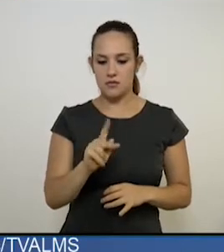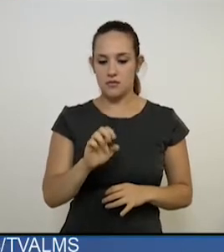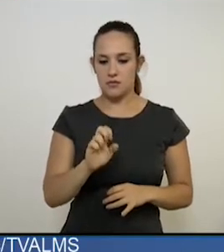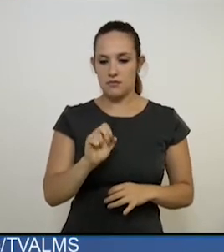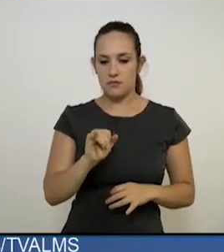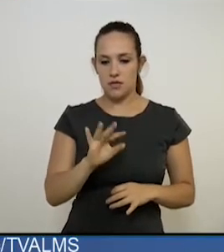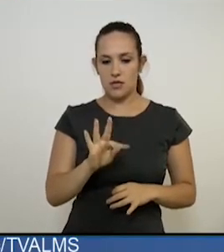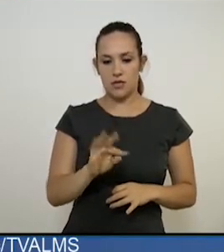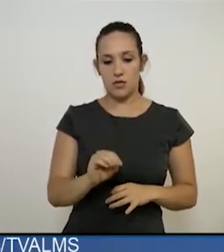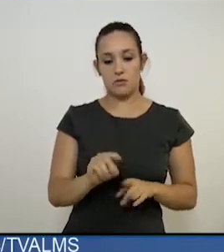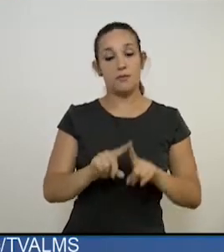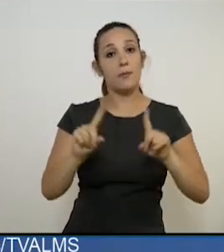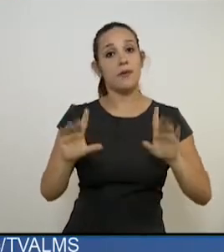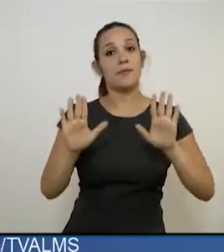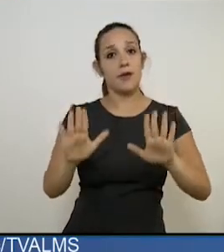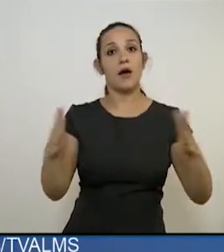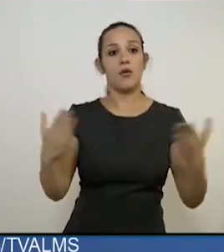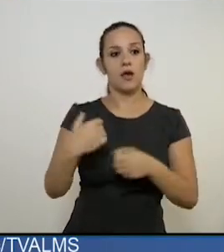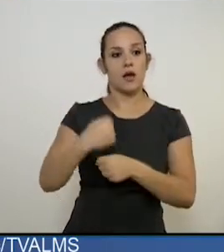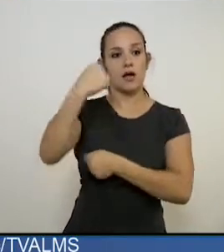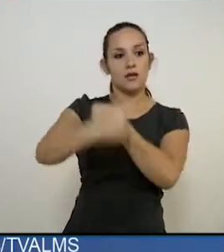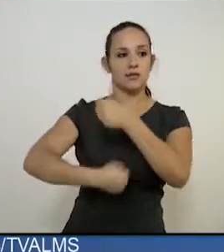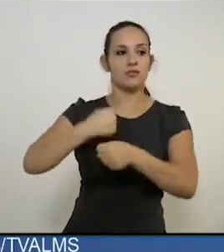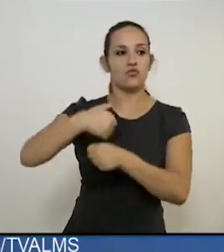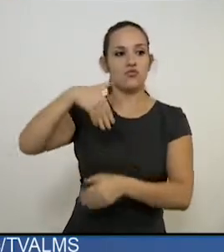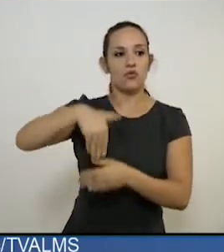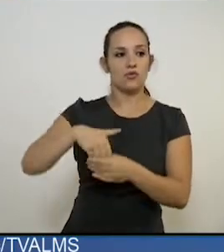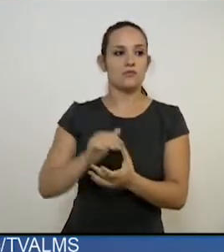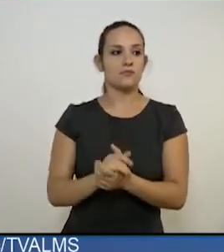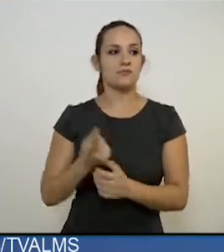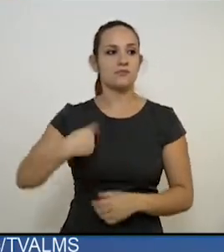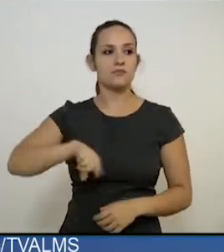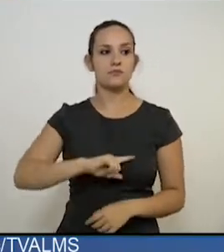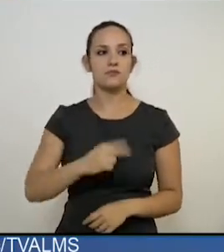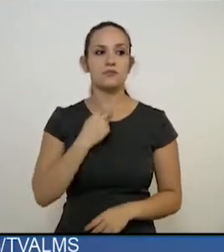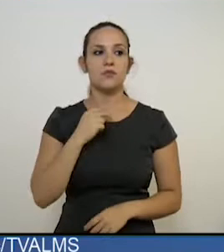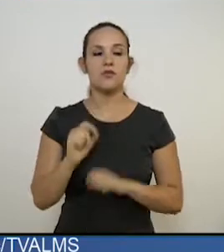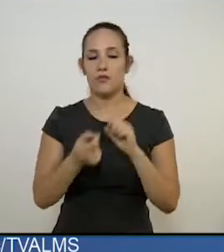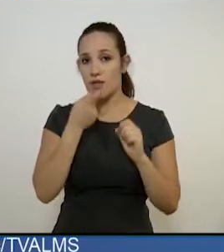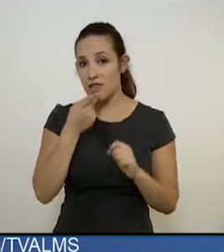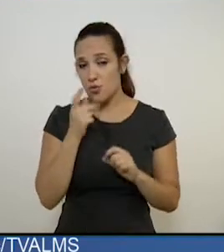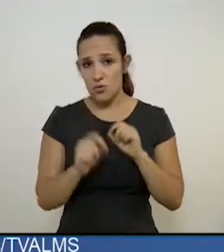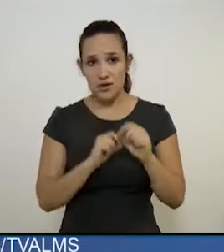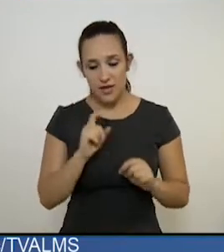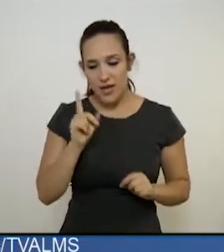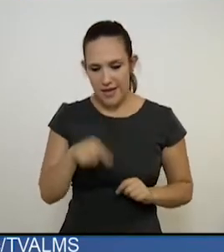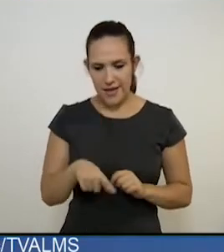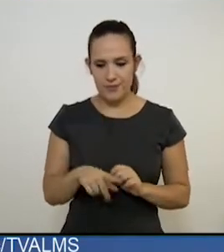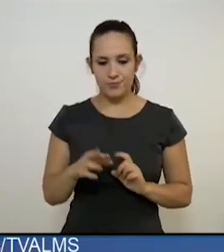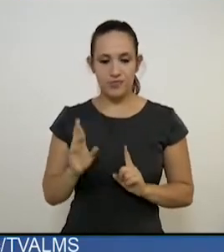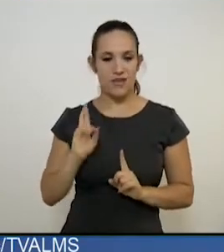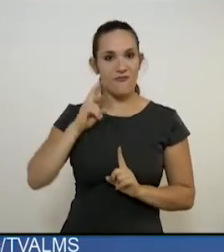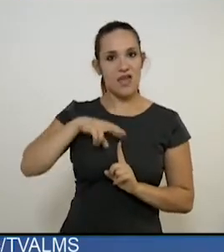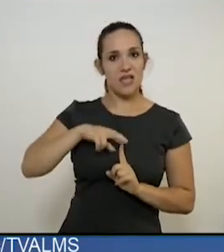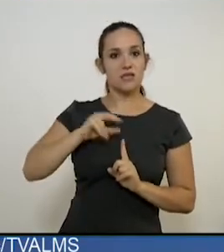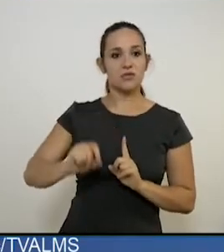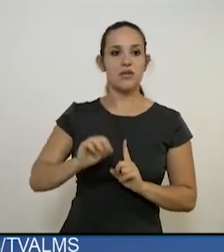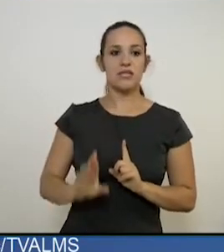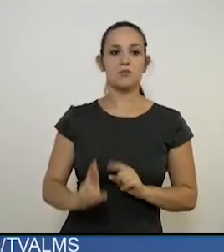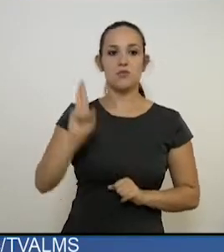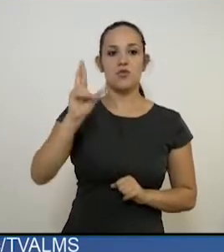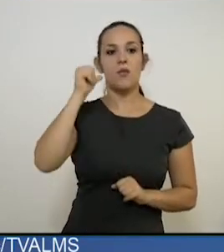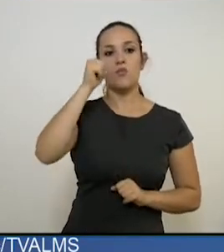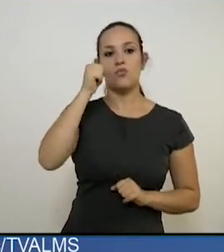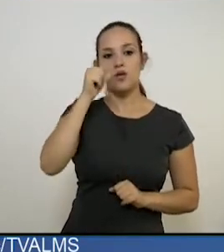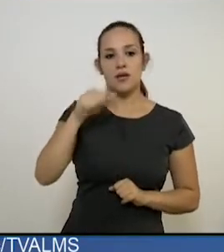Mas é ano eleitoral e, portanto, impossível não falarmos da representatividade da mulher na política.